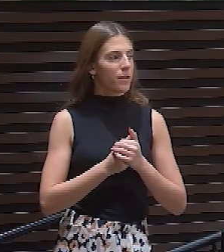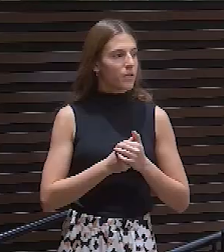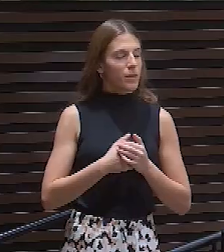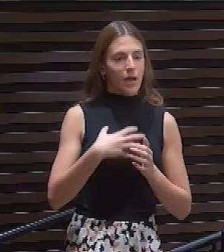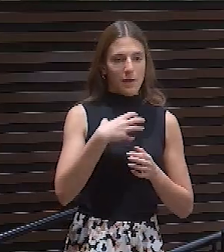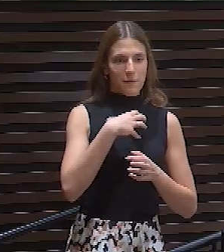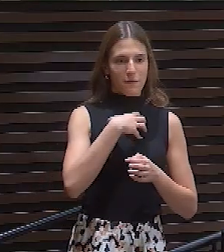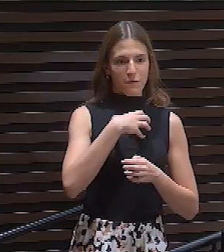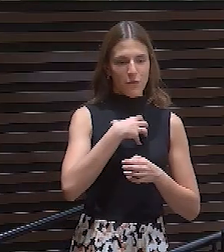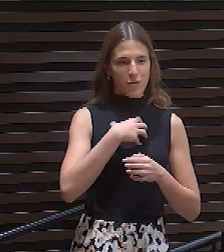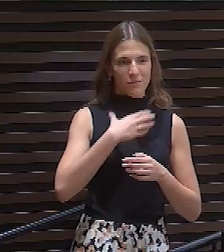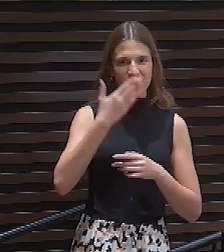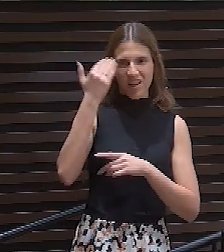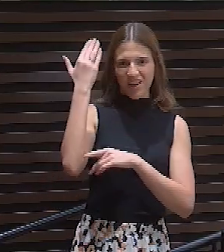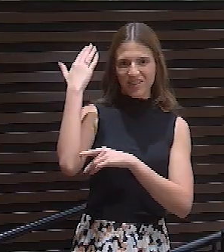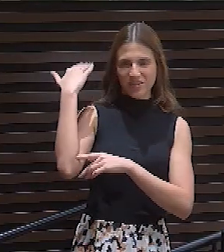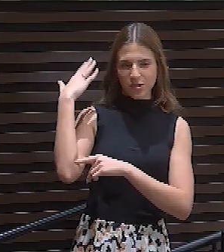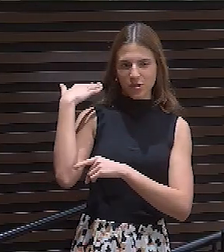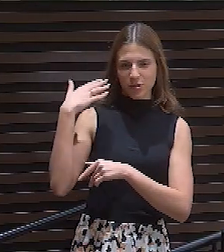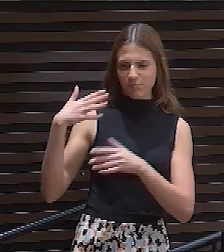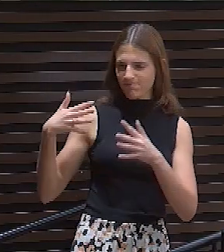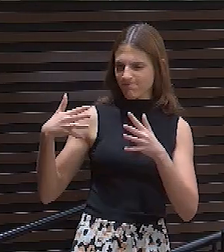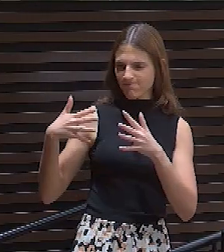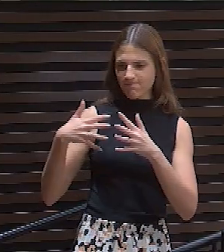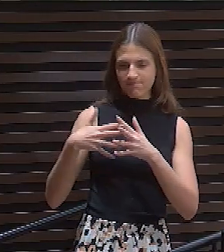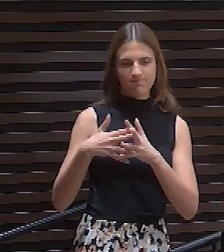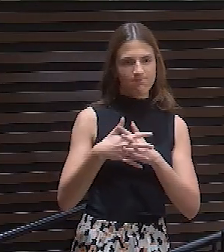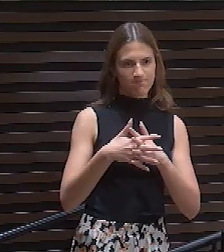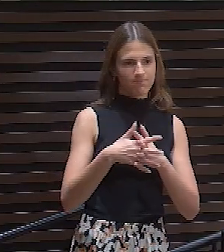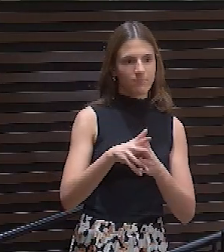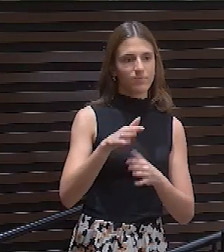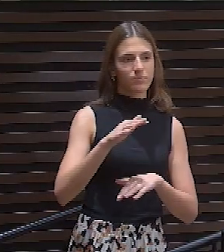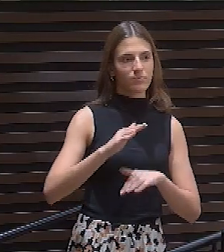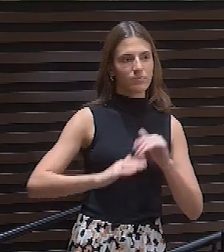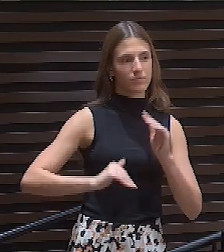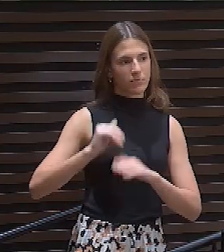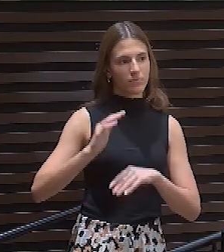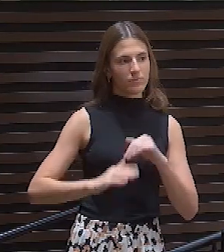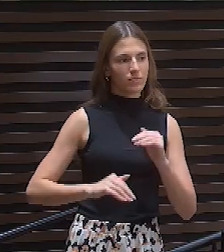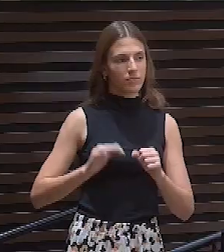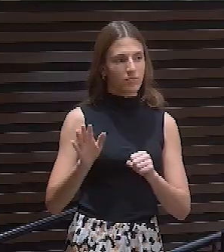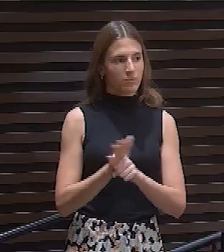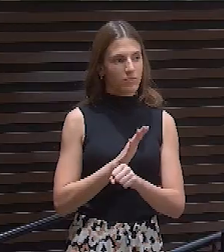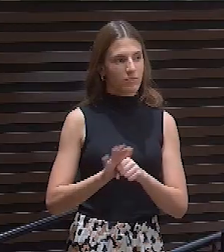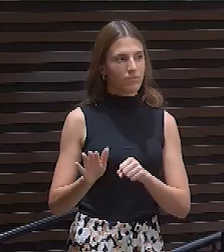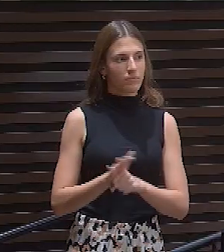foi ultrapassado pela obra suficiente de Jesus Cristo.